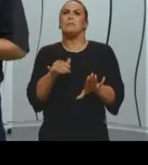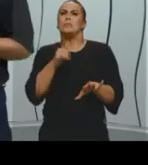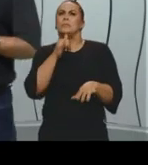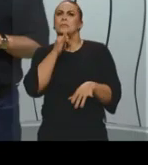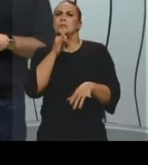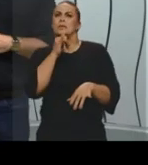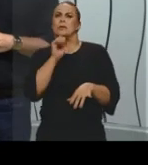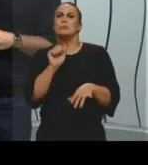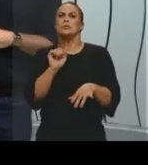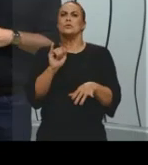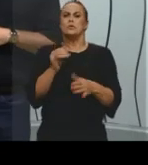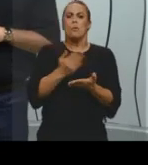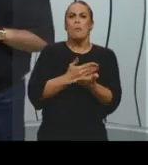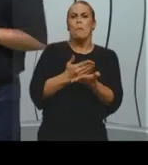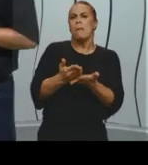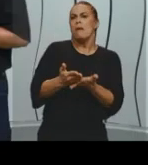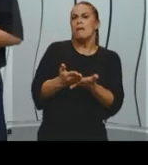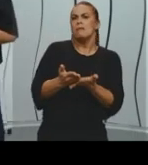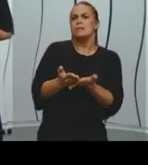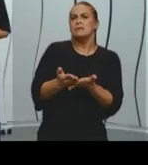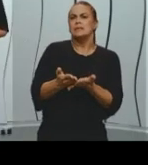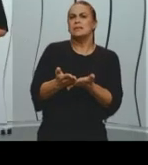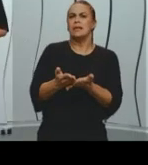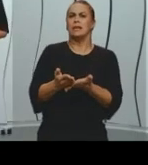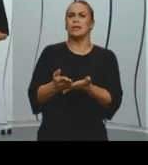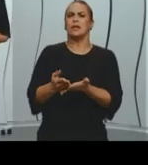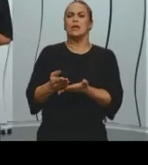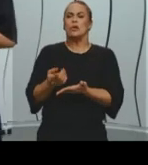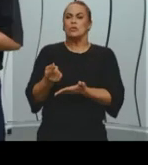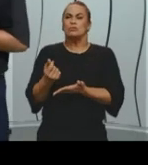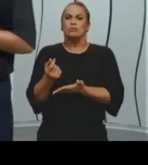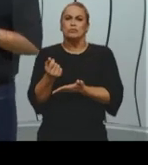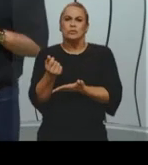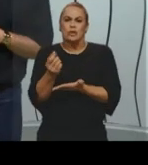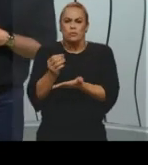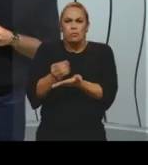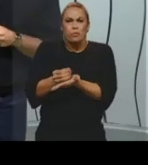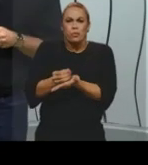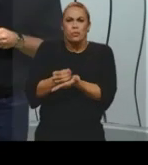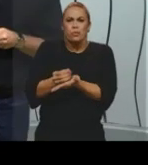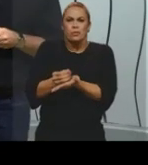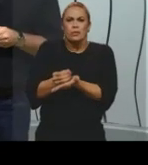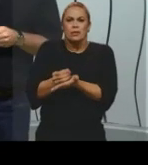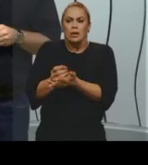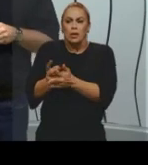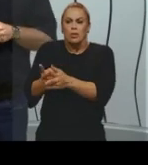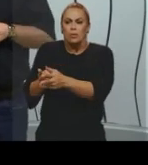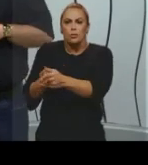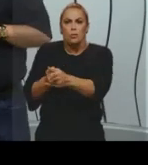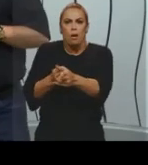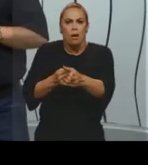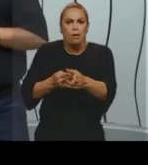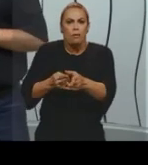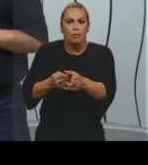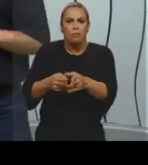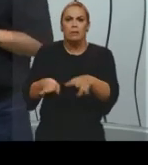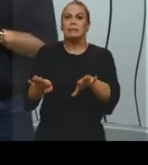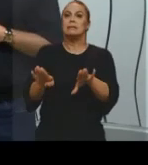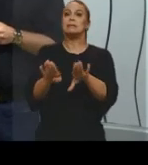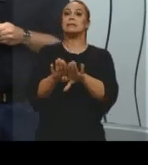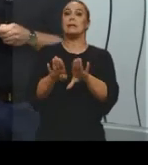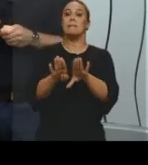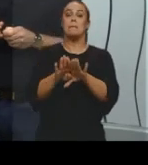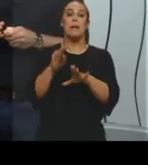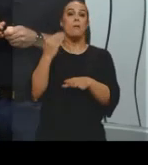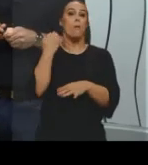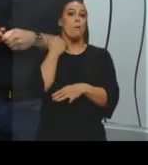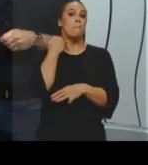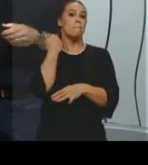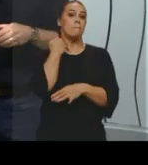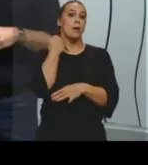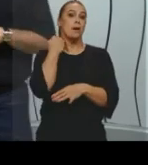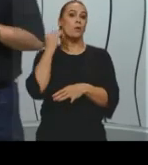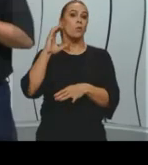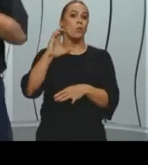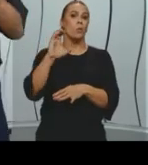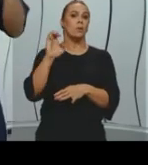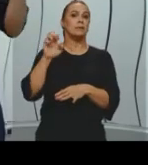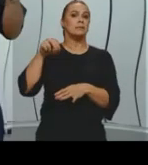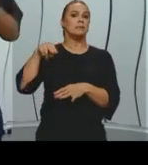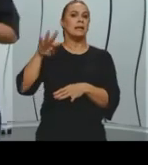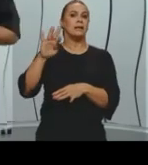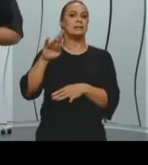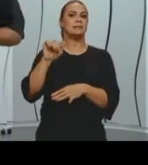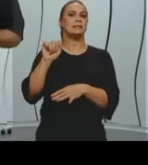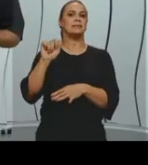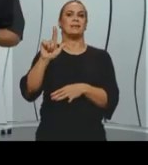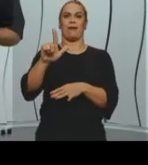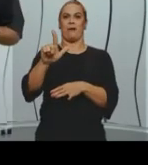conta com um banco central único também. Então, percebam que a União Europeia se tornou